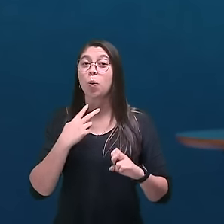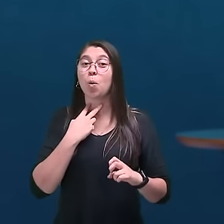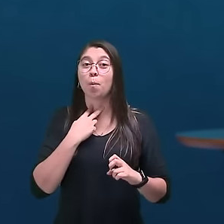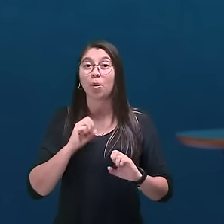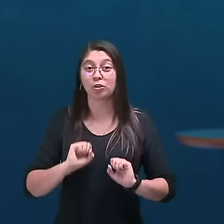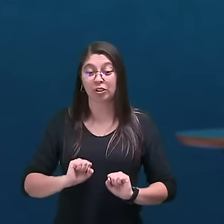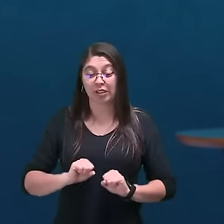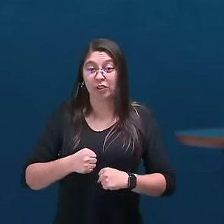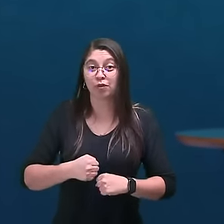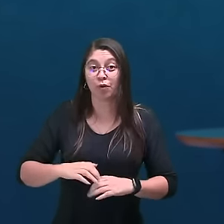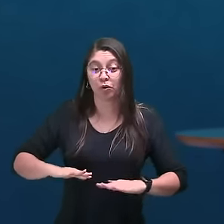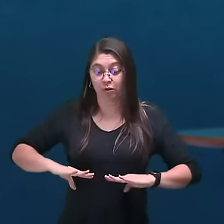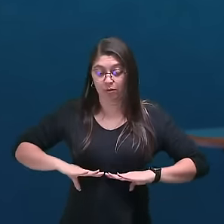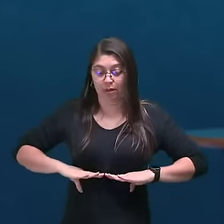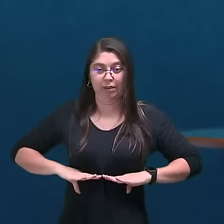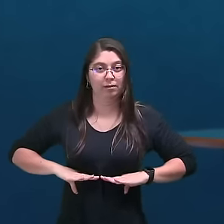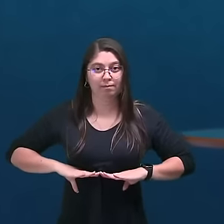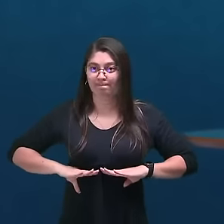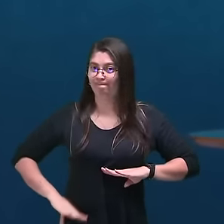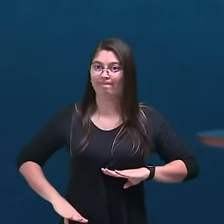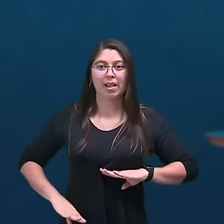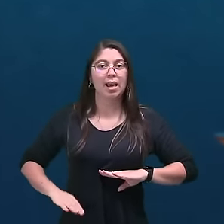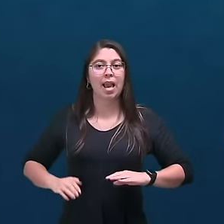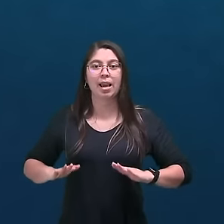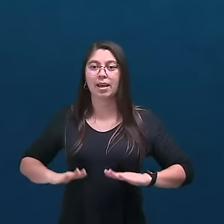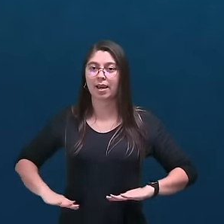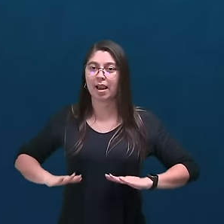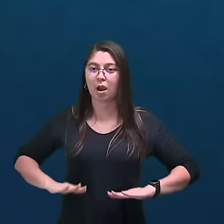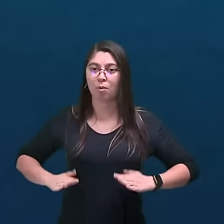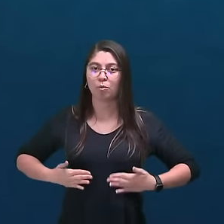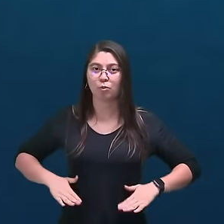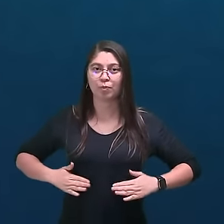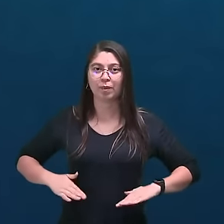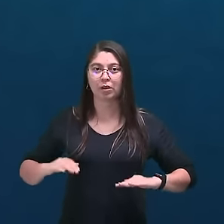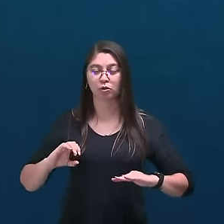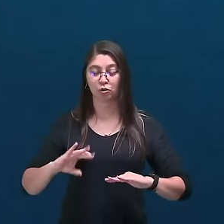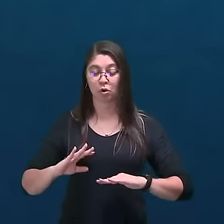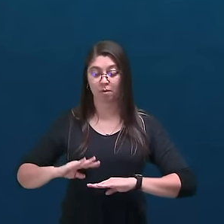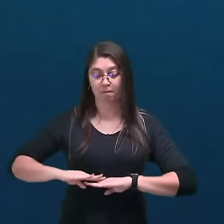grito mexendo o abdômen. Eu grito daqui para cima.